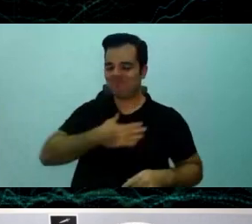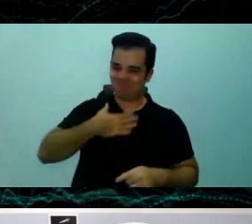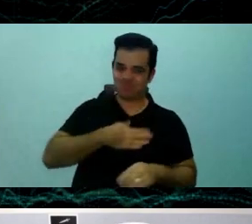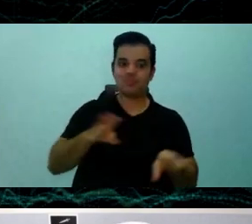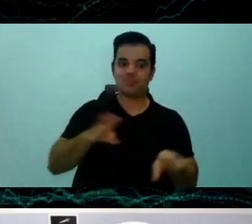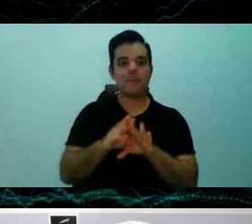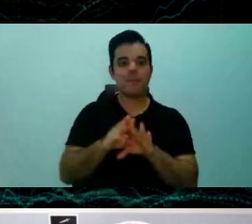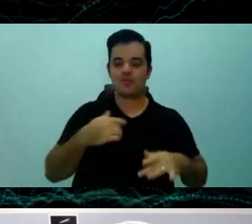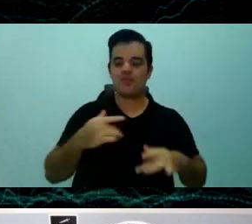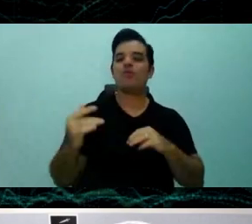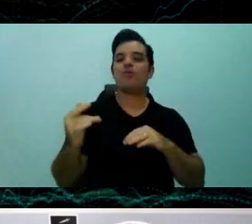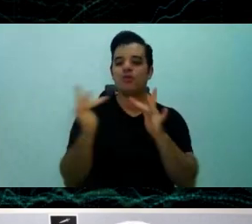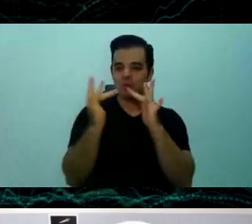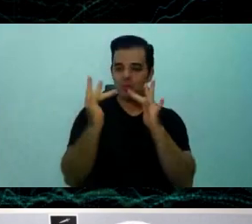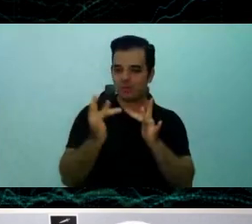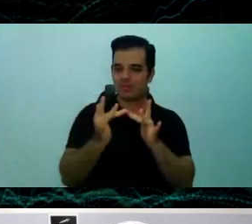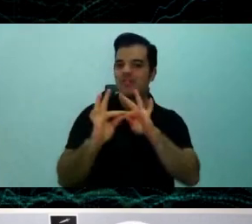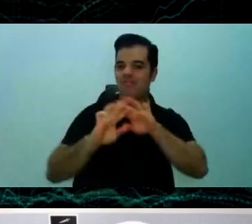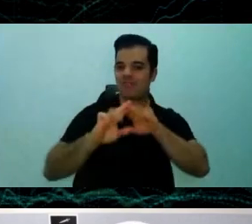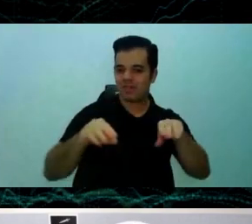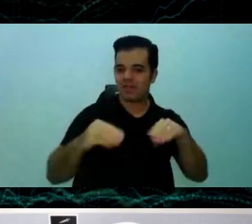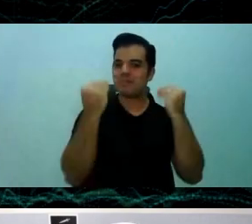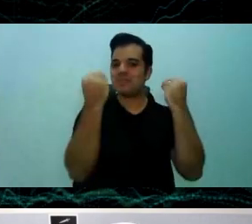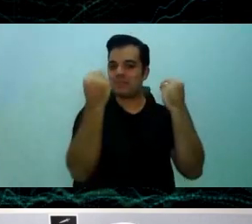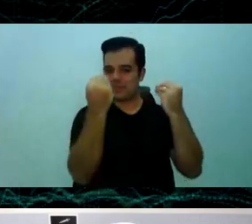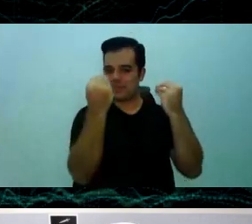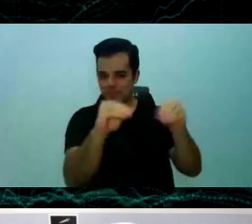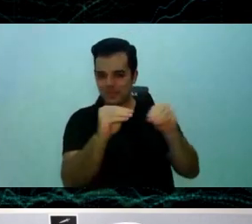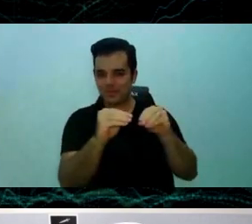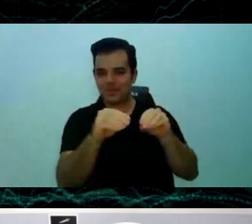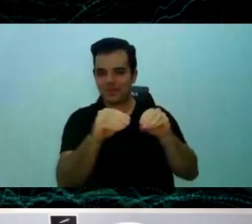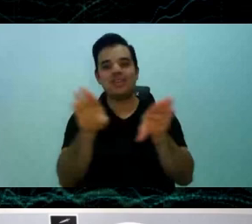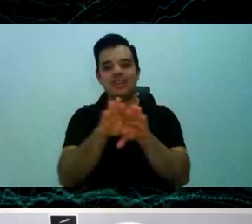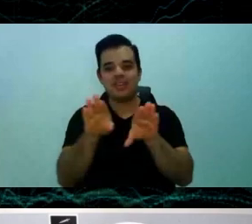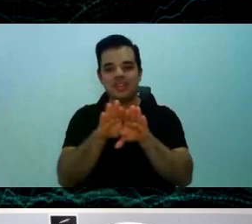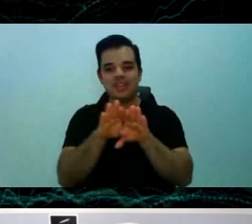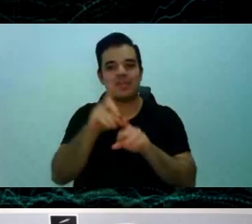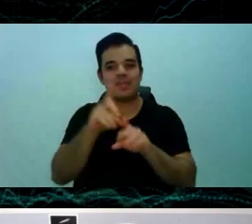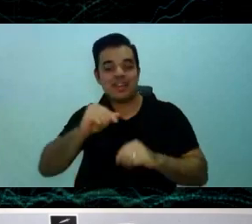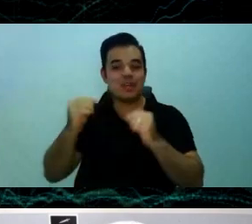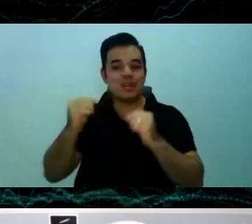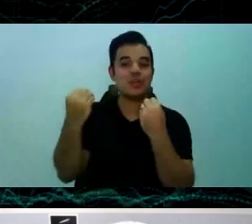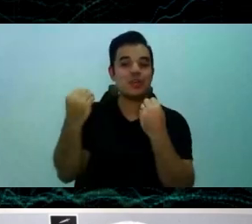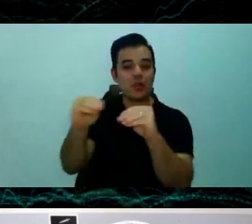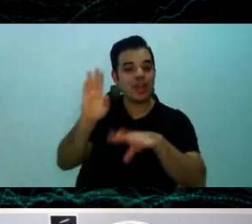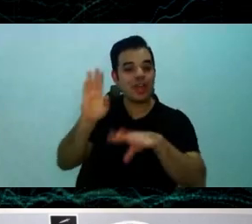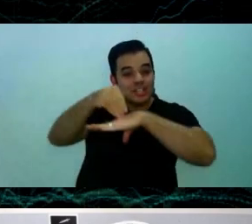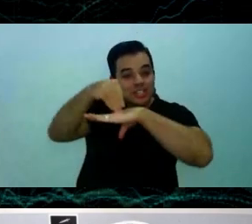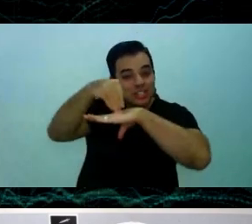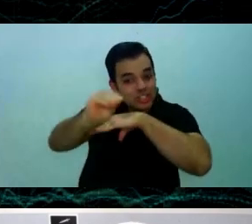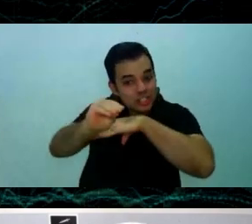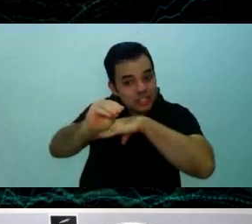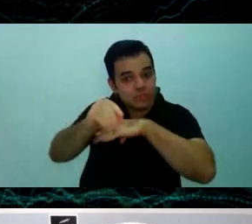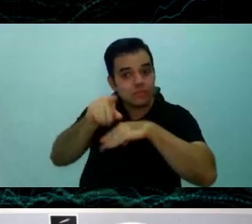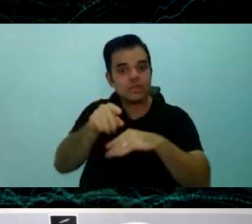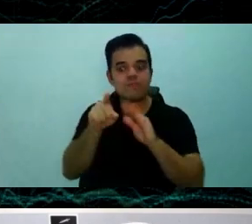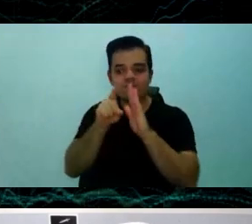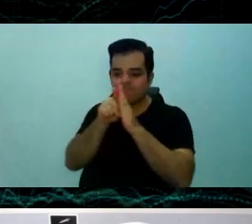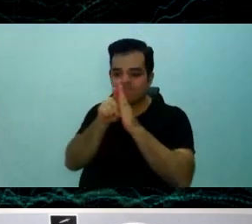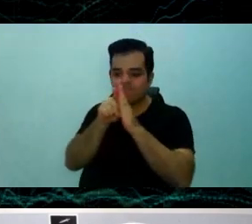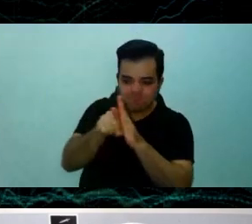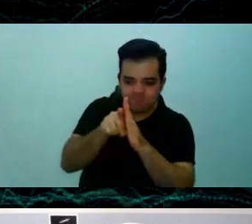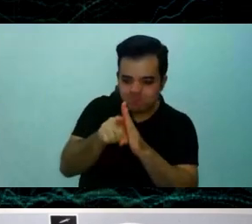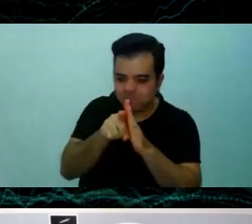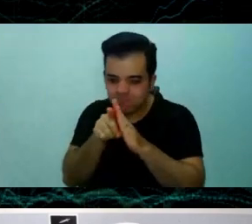contatos. Eu deixei aqui uma frase, uma recomendação, que é o seguinte: continue buscando aprimorar teu ambiente